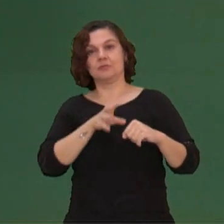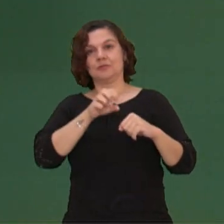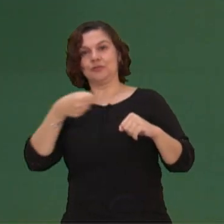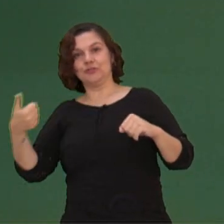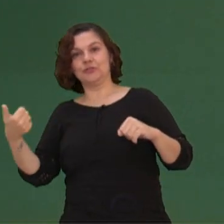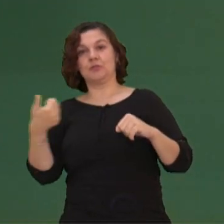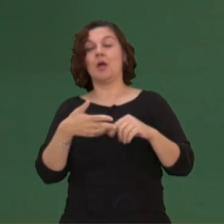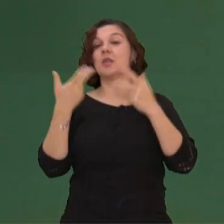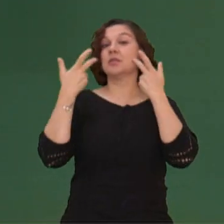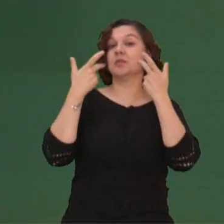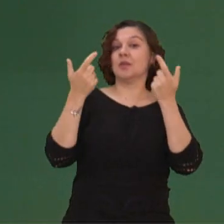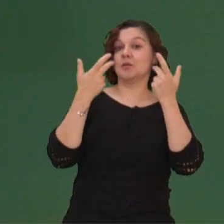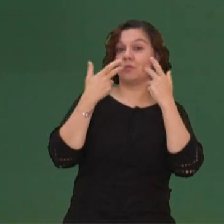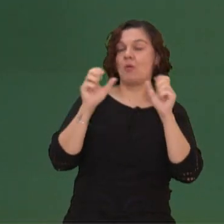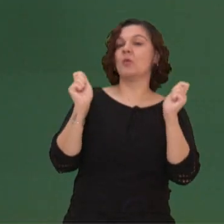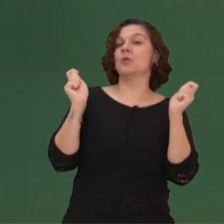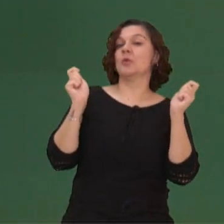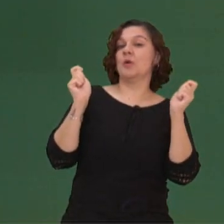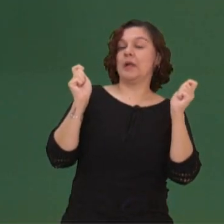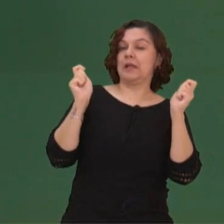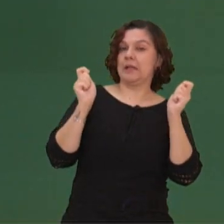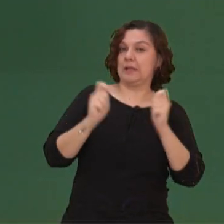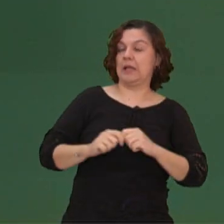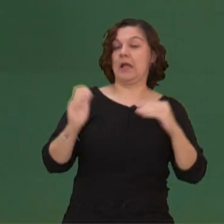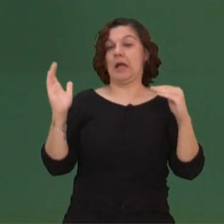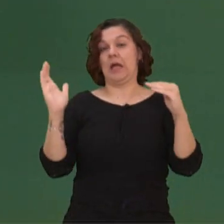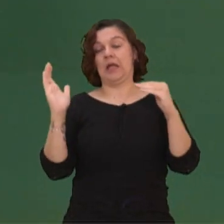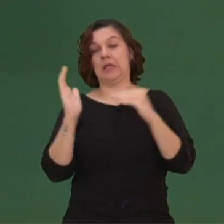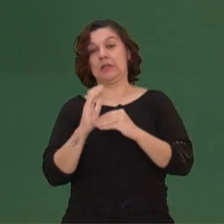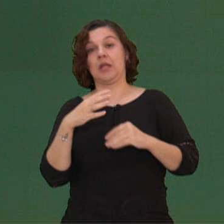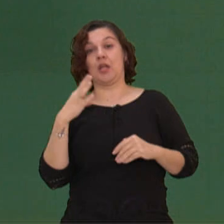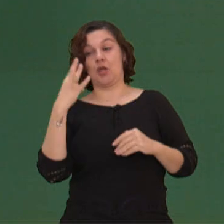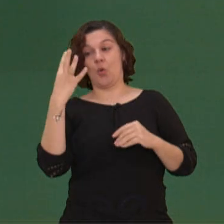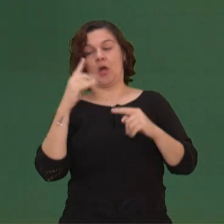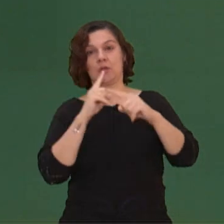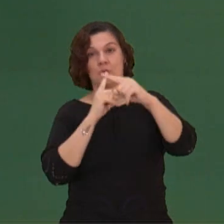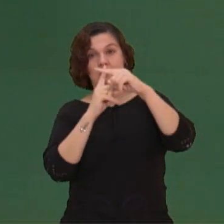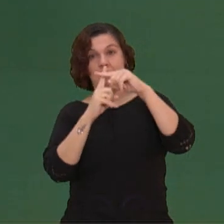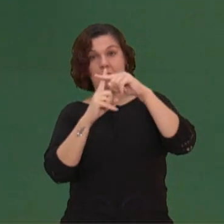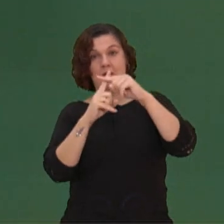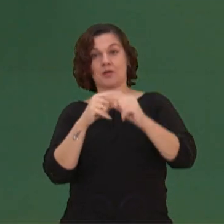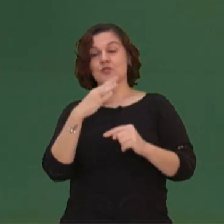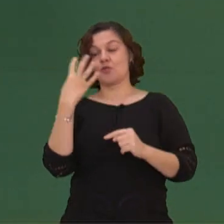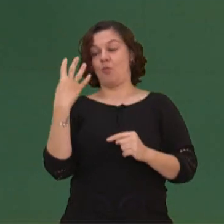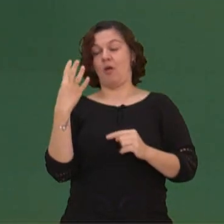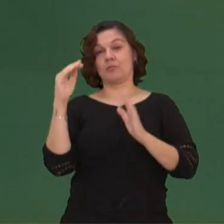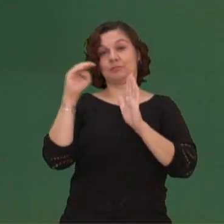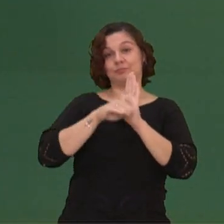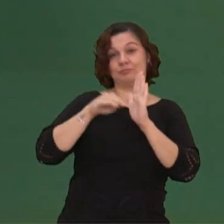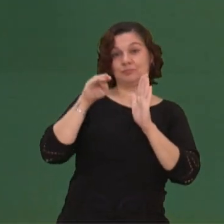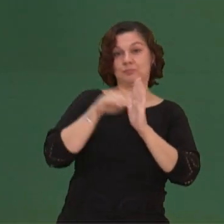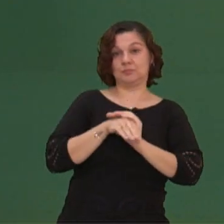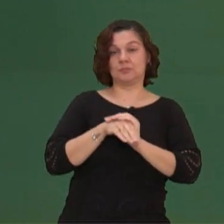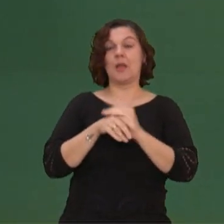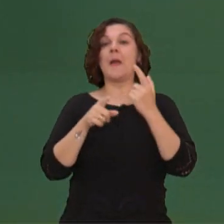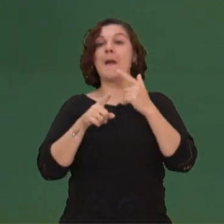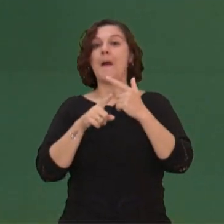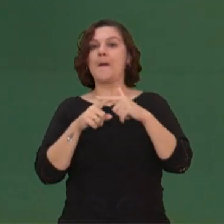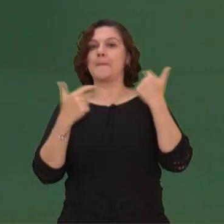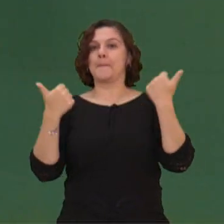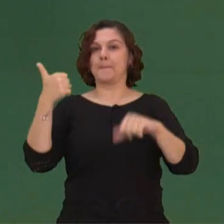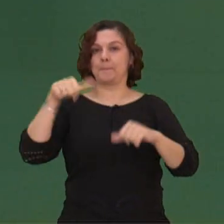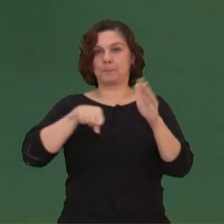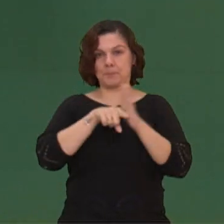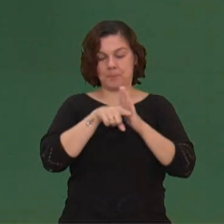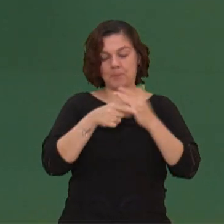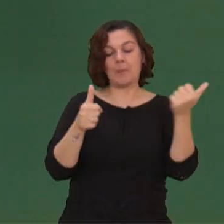condições naturais, mas aí variam até 4 elétrons, a mais ou a menos. Artificialmente a gente pode preencher de elétron ou